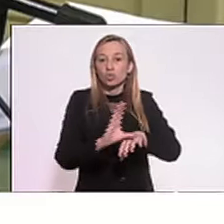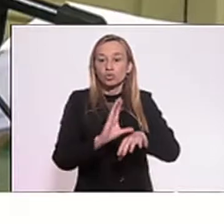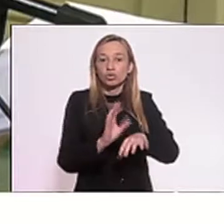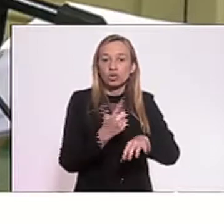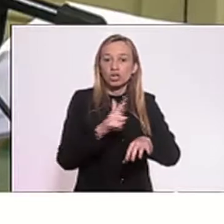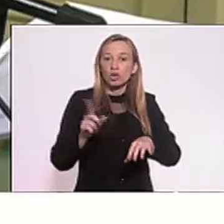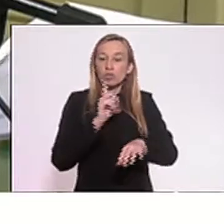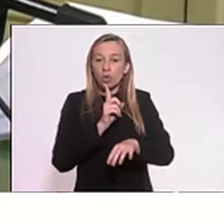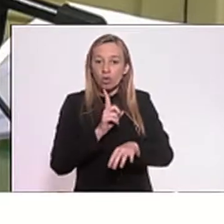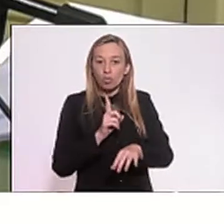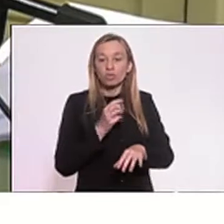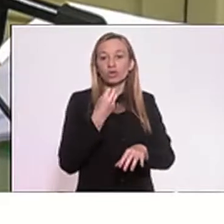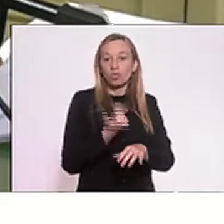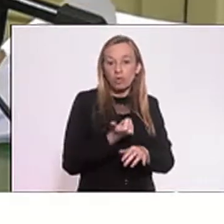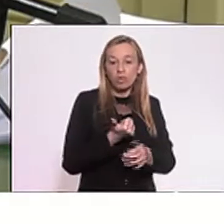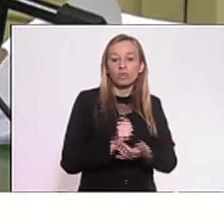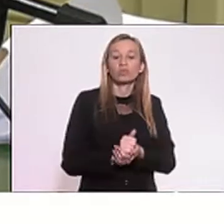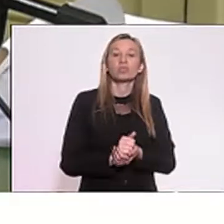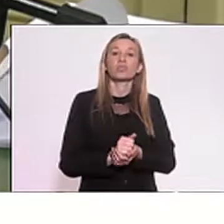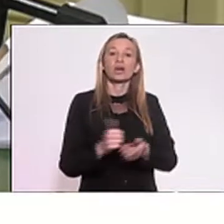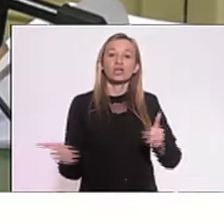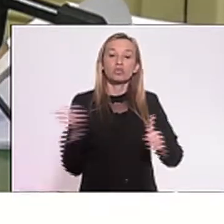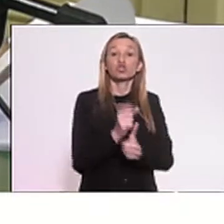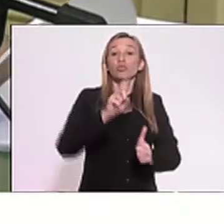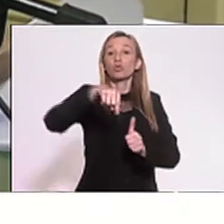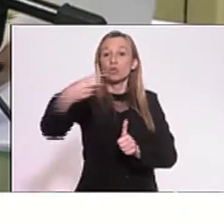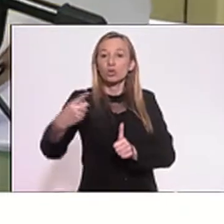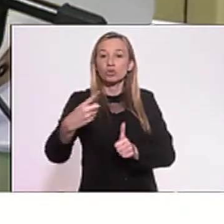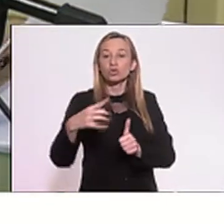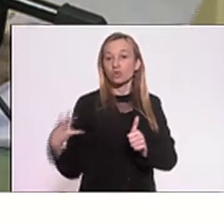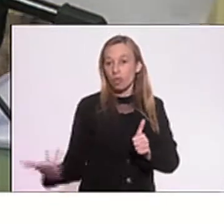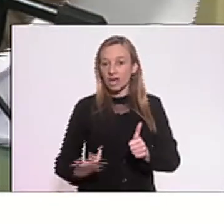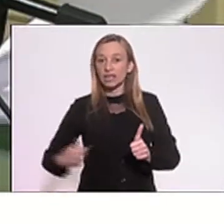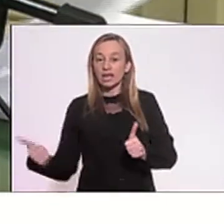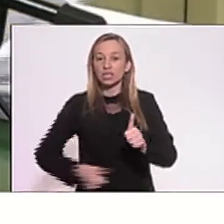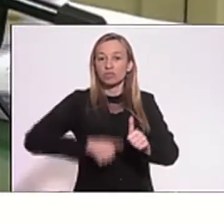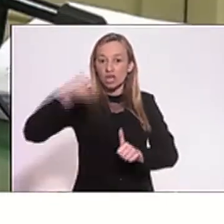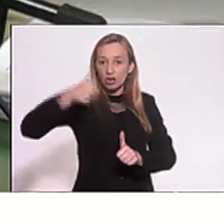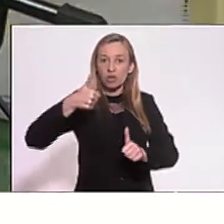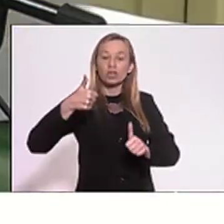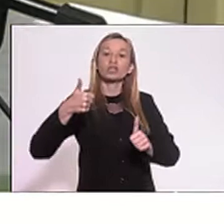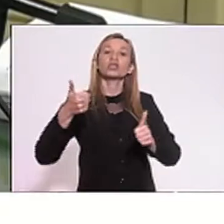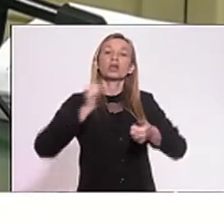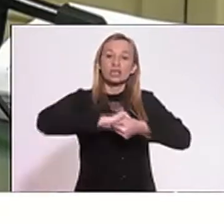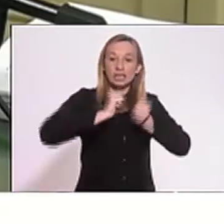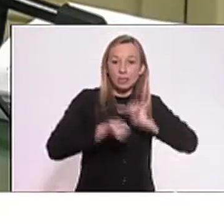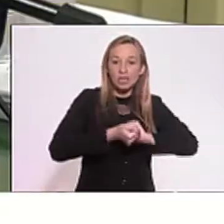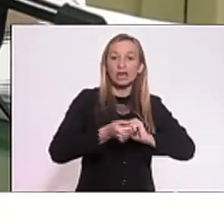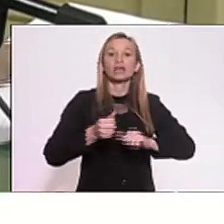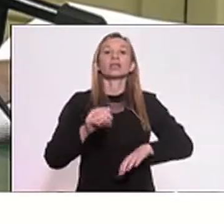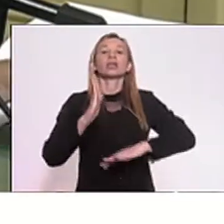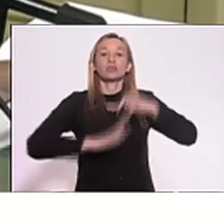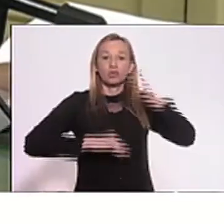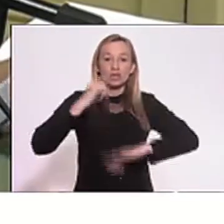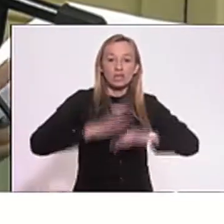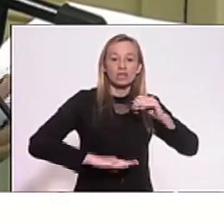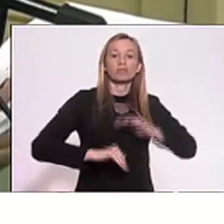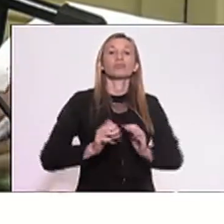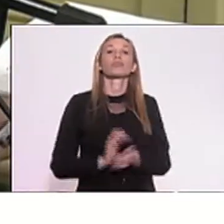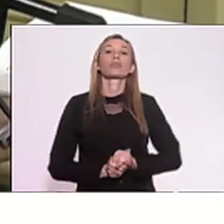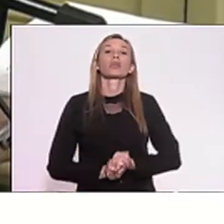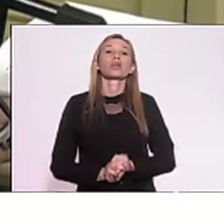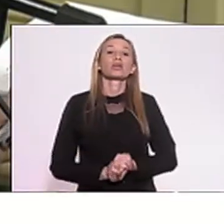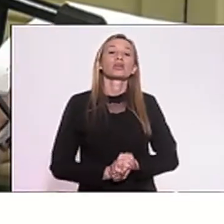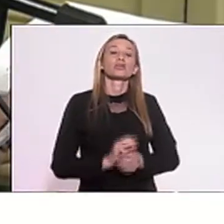da possibilidade de substituí-los por outros com características adequadas para a boa formação profissional.